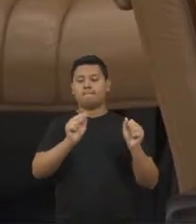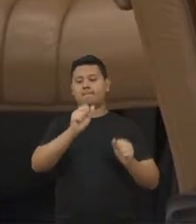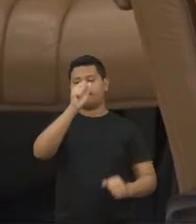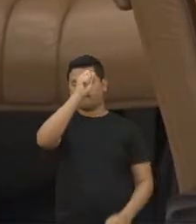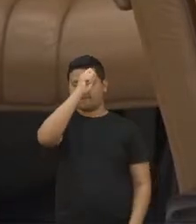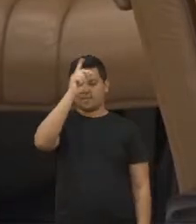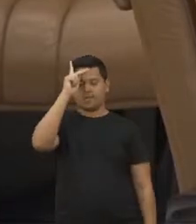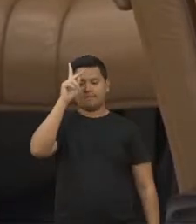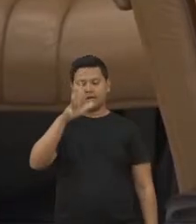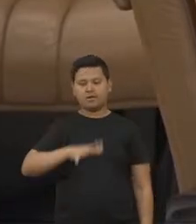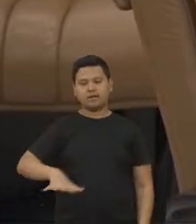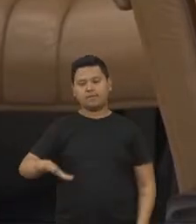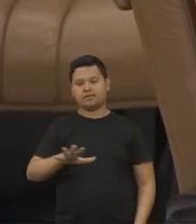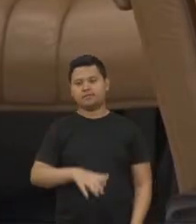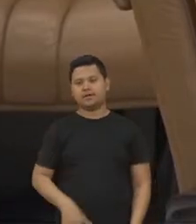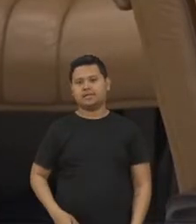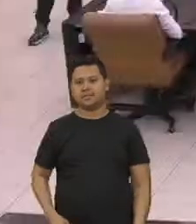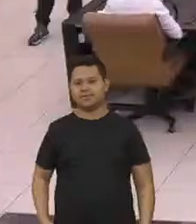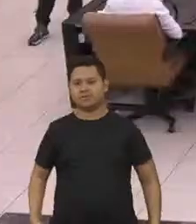administração pública em Jacareí.